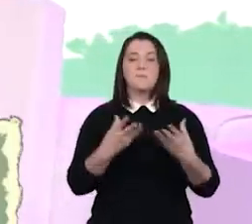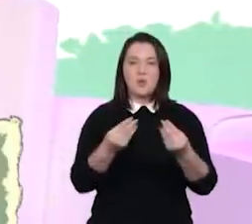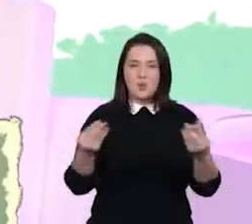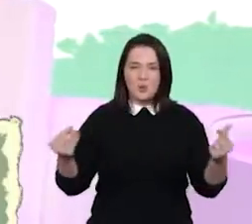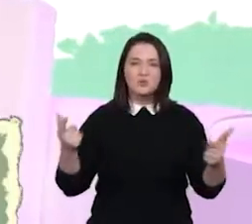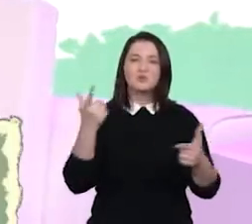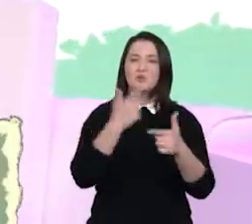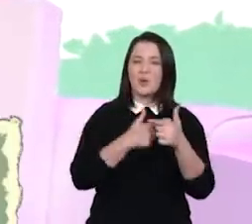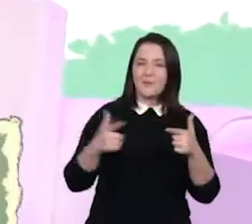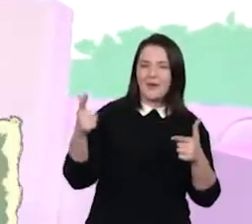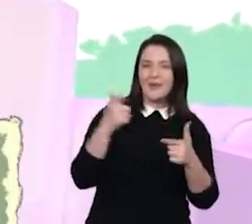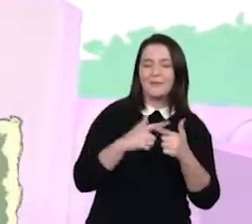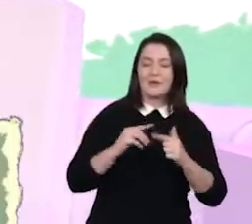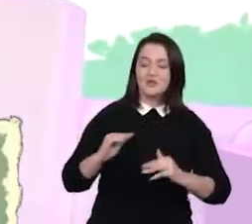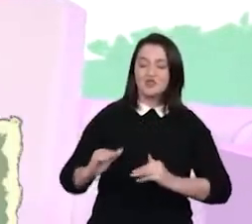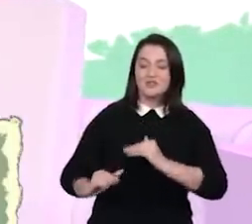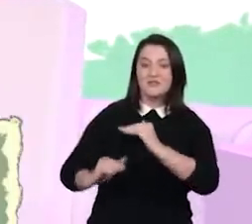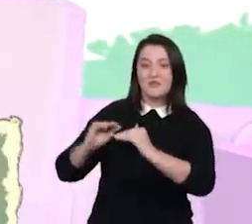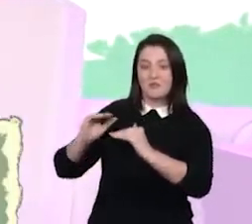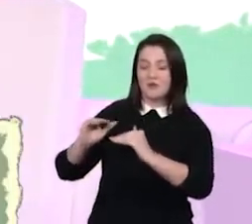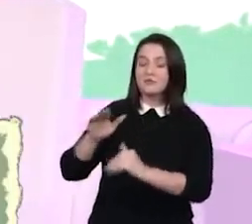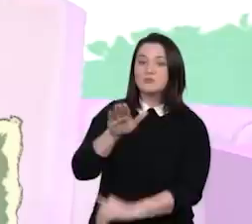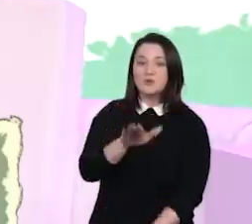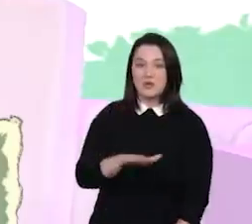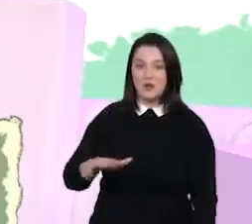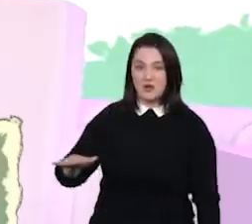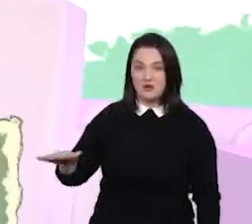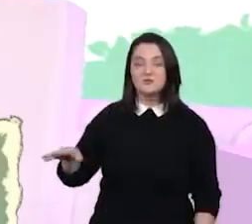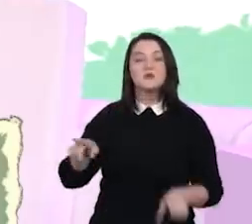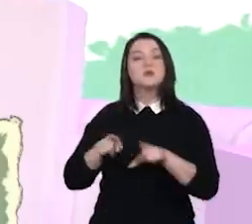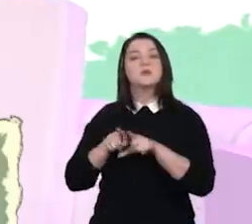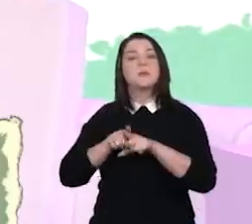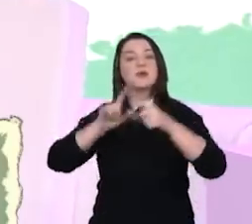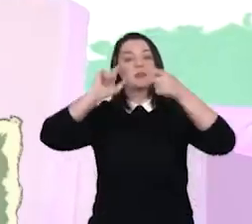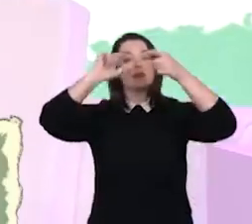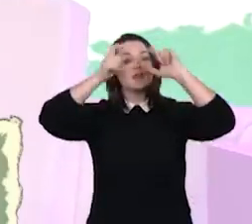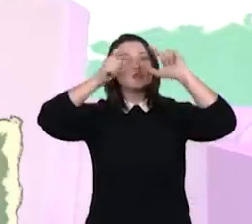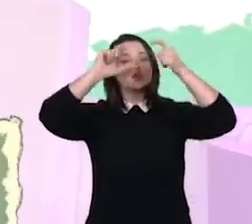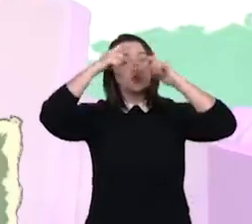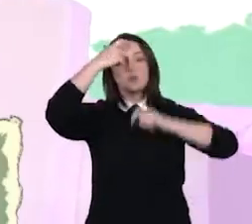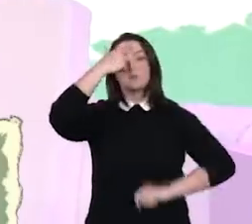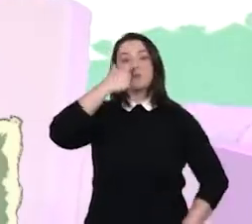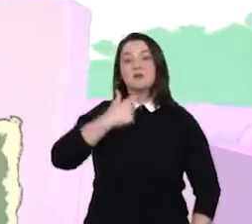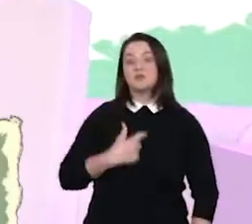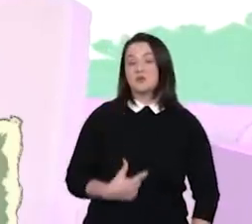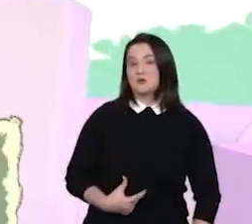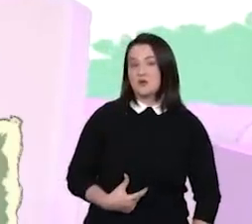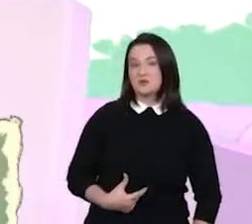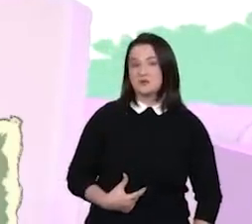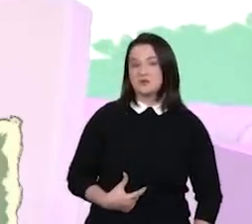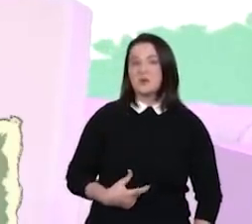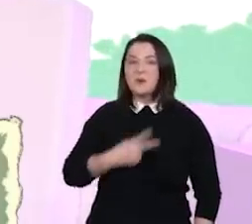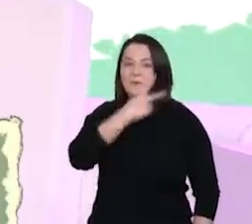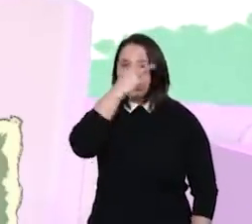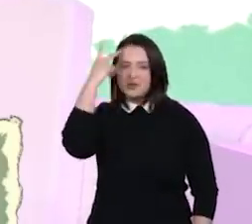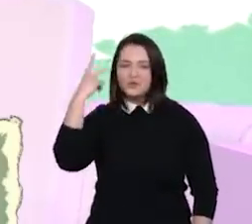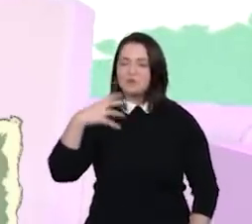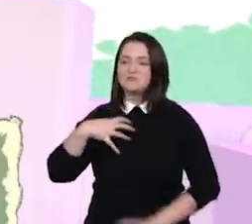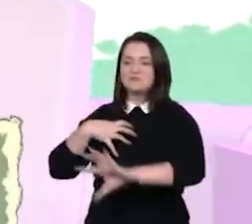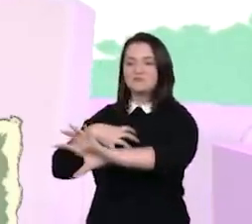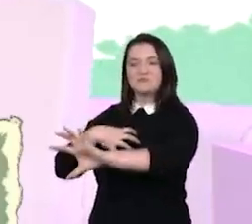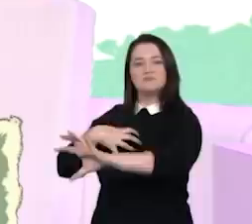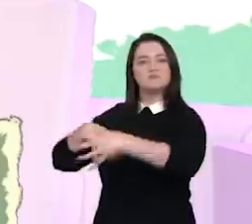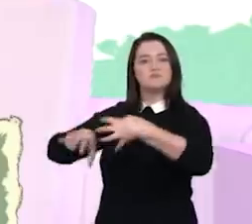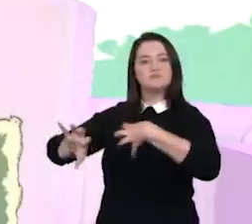do desenvolvimento na criança, inclusive transtornos de personalidade, onde a pessoa não consegue ter empatia pelo